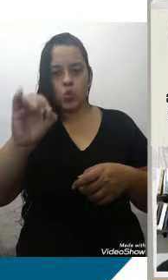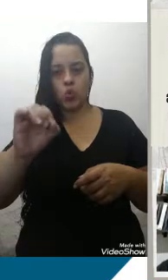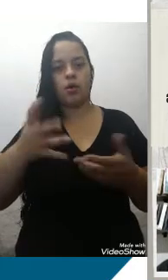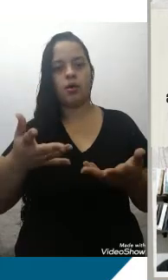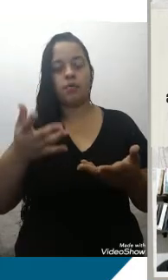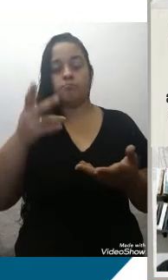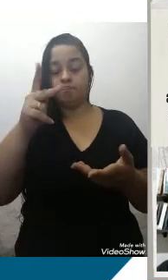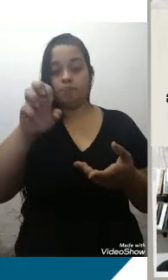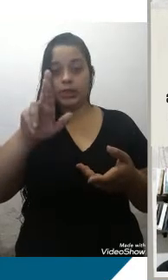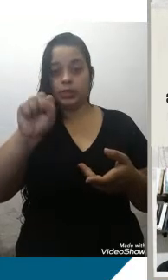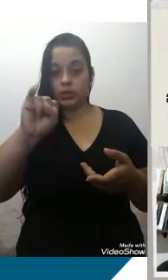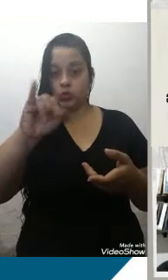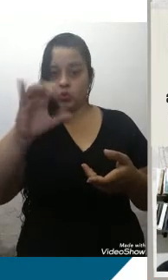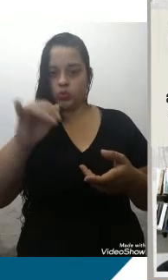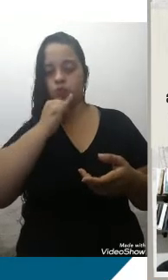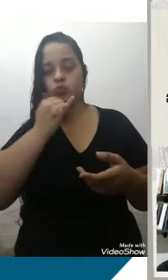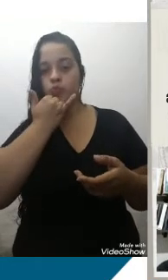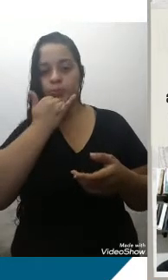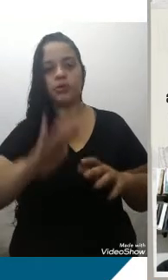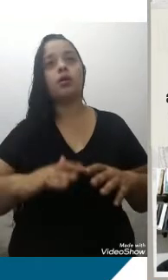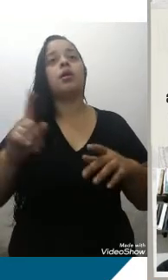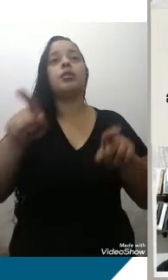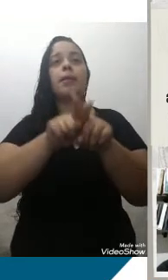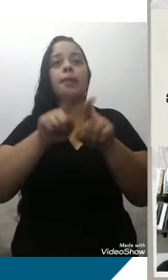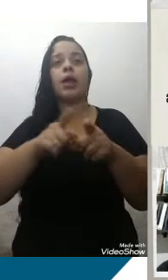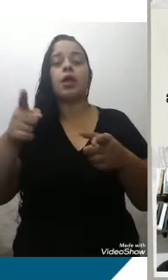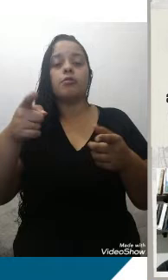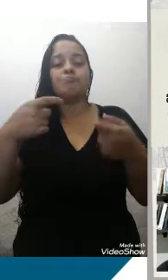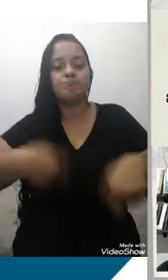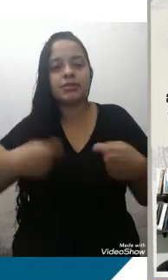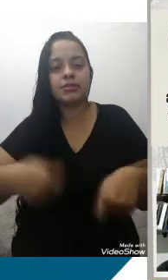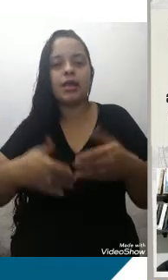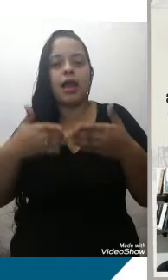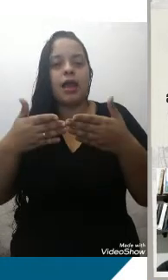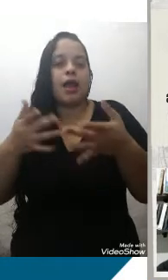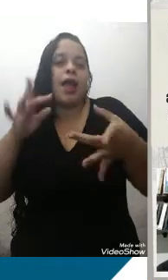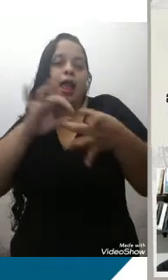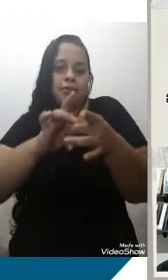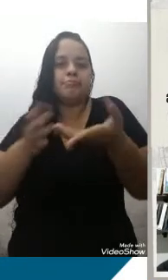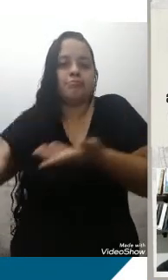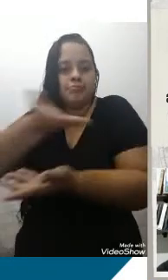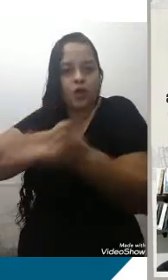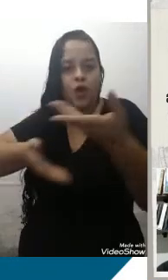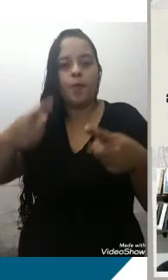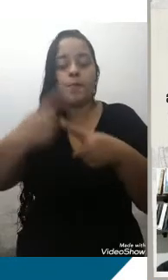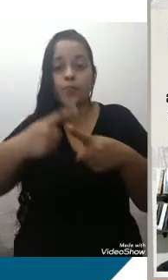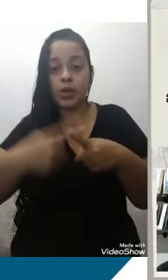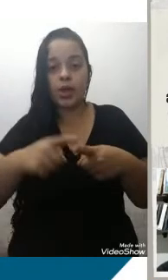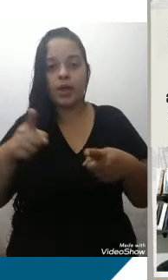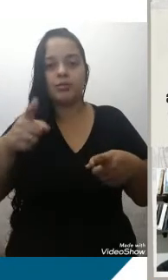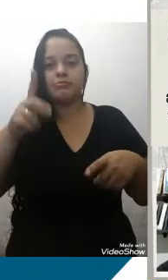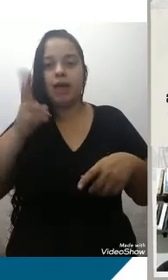como no continente africano, eles também tiveram que utilizar as alianças, porque nem sempre os confrontos foram